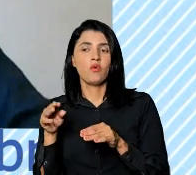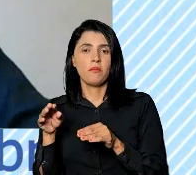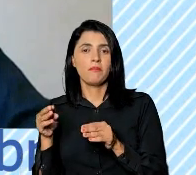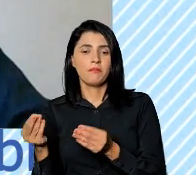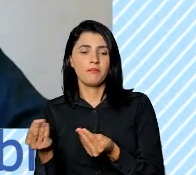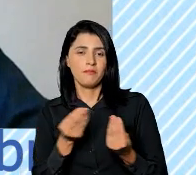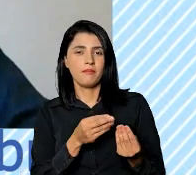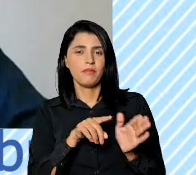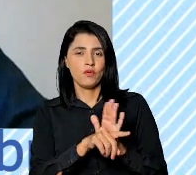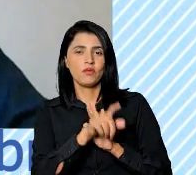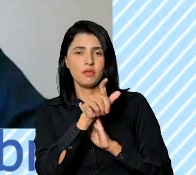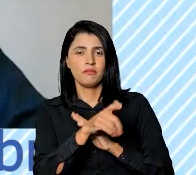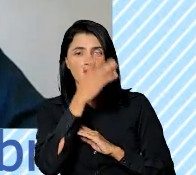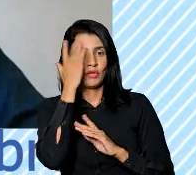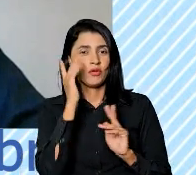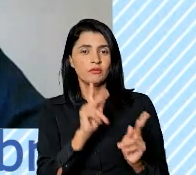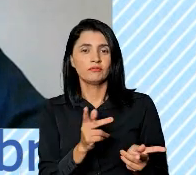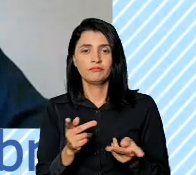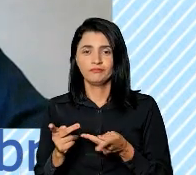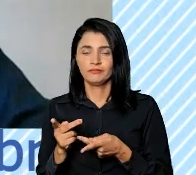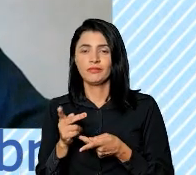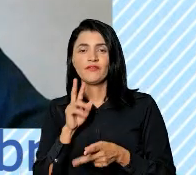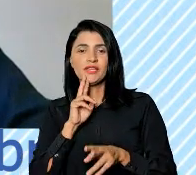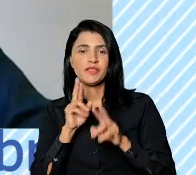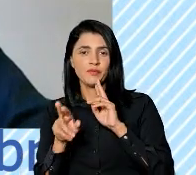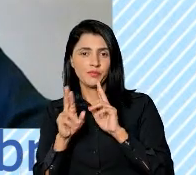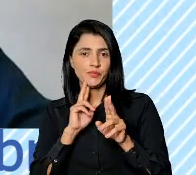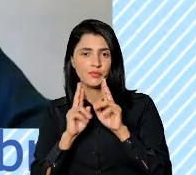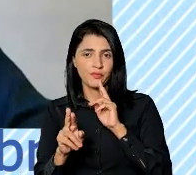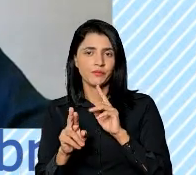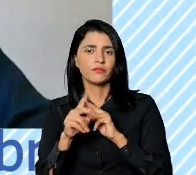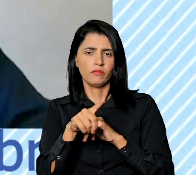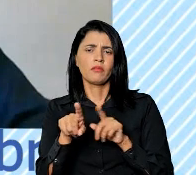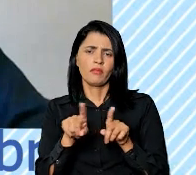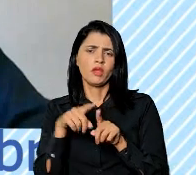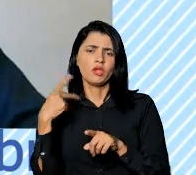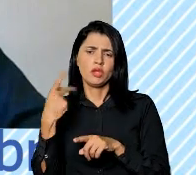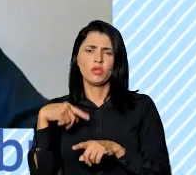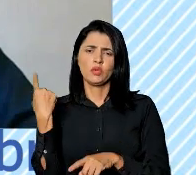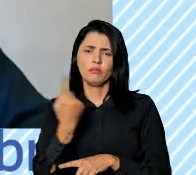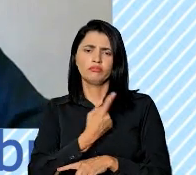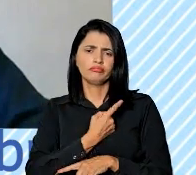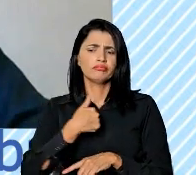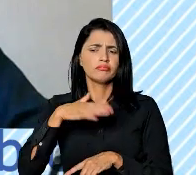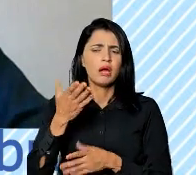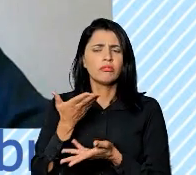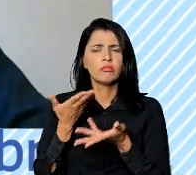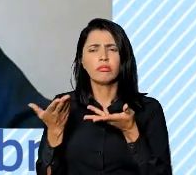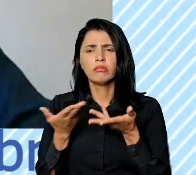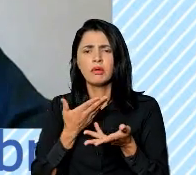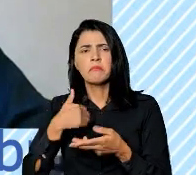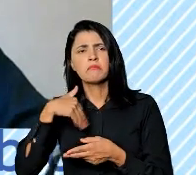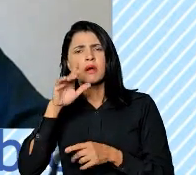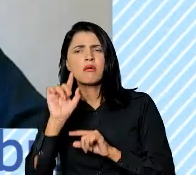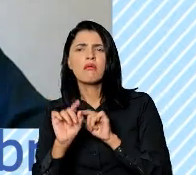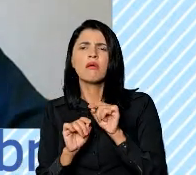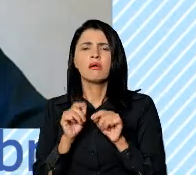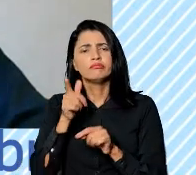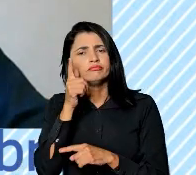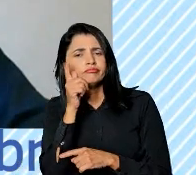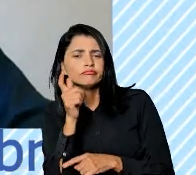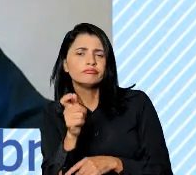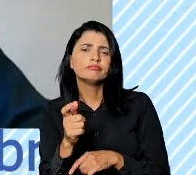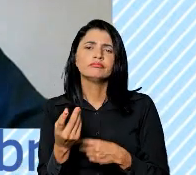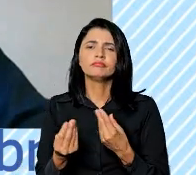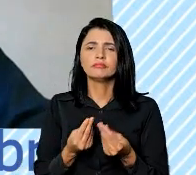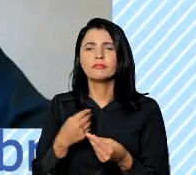nossas convidadas responderem. Isso torna o nosso evento muito mais dinâmico, muito mais interessante